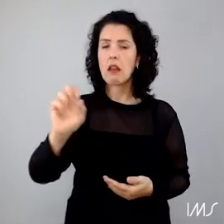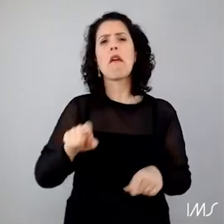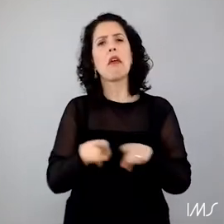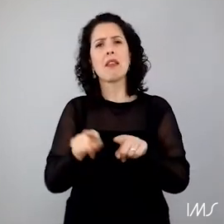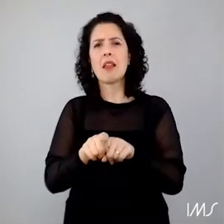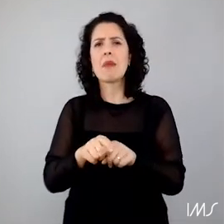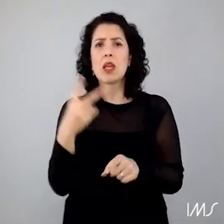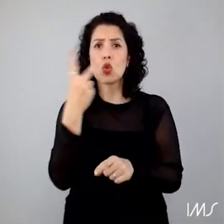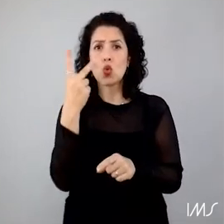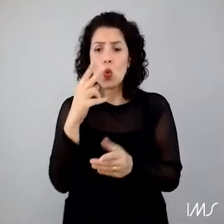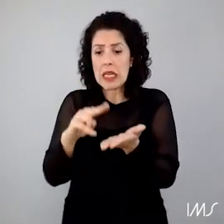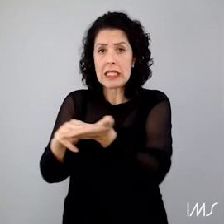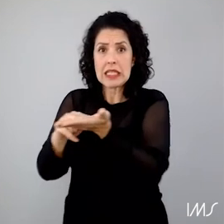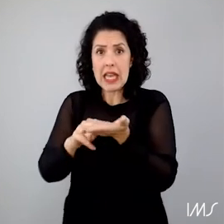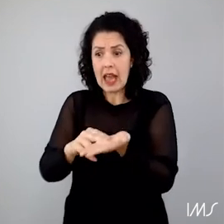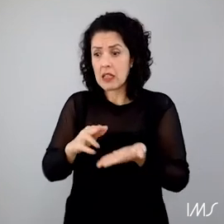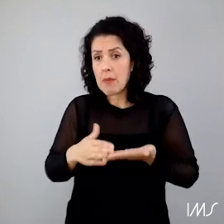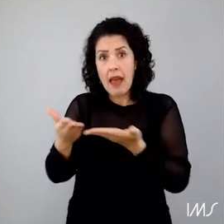favor. Essa carta...